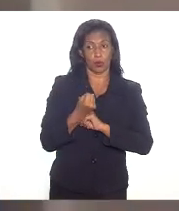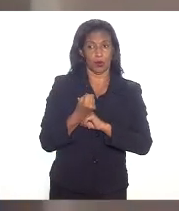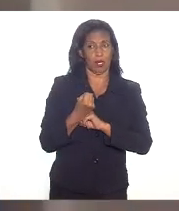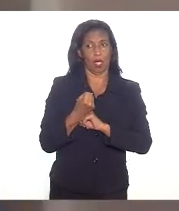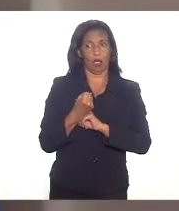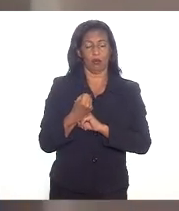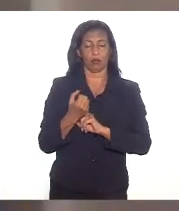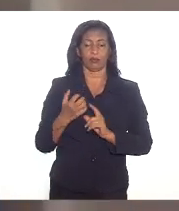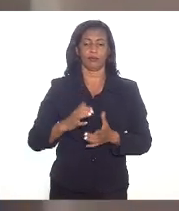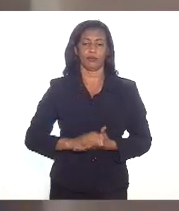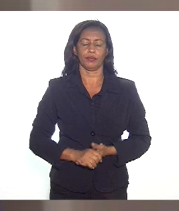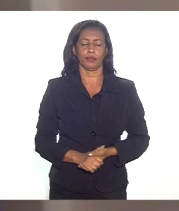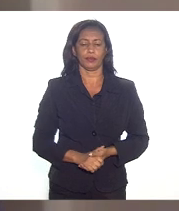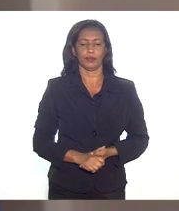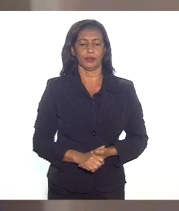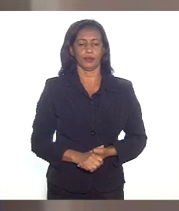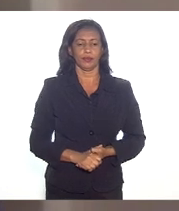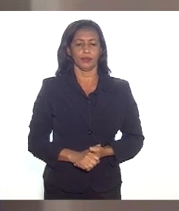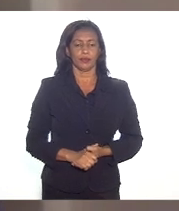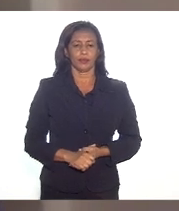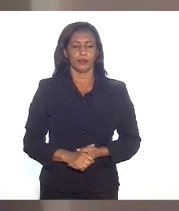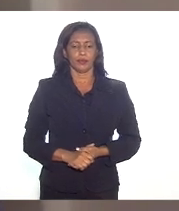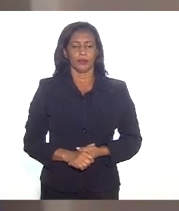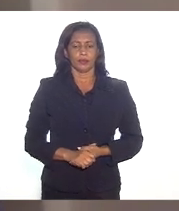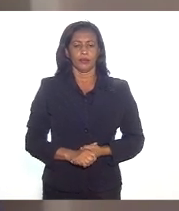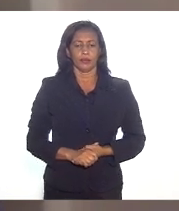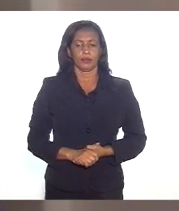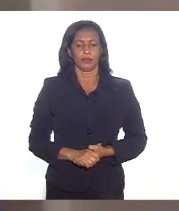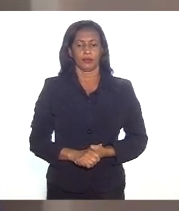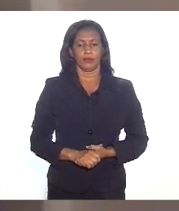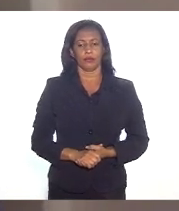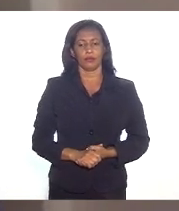os olhos como ficará. Pode ir, por favor.